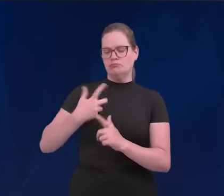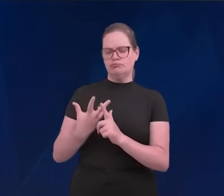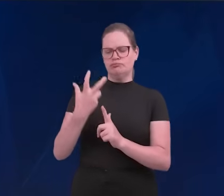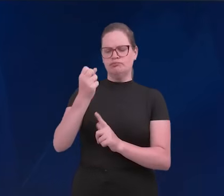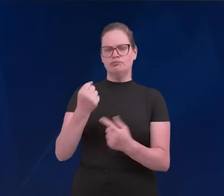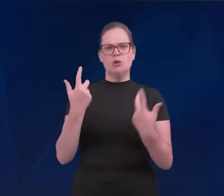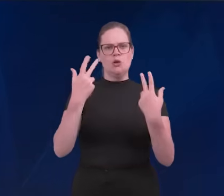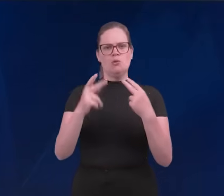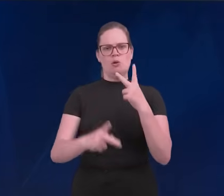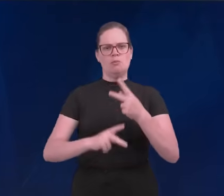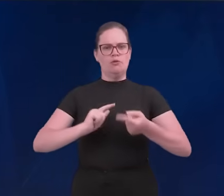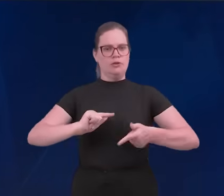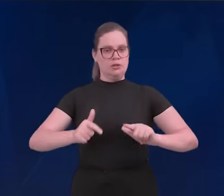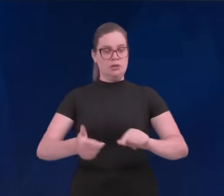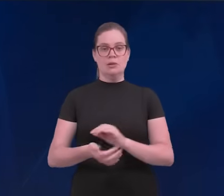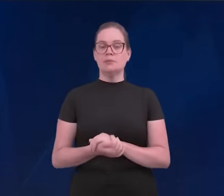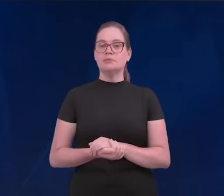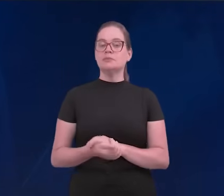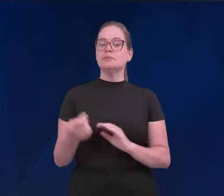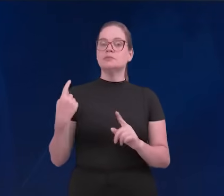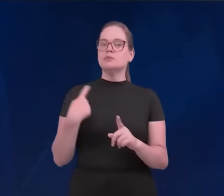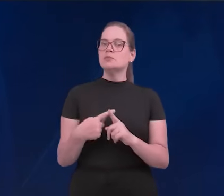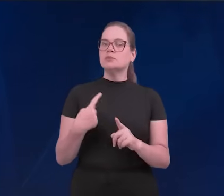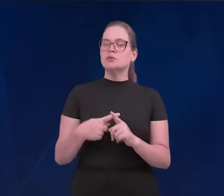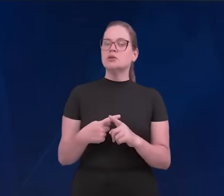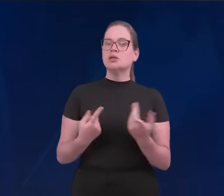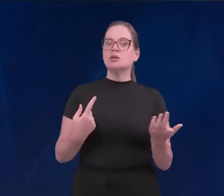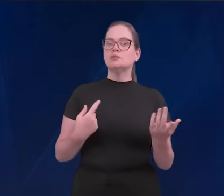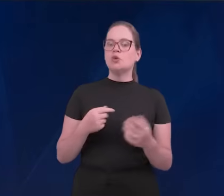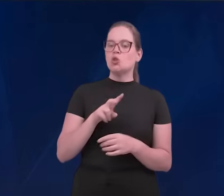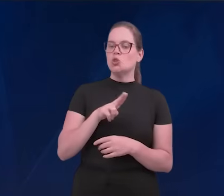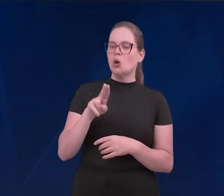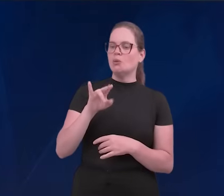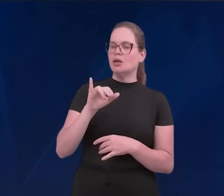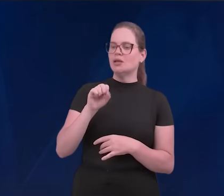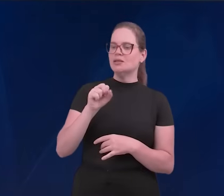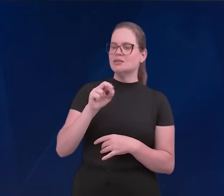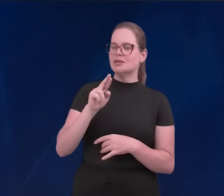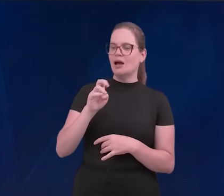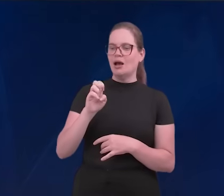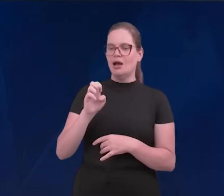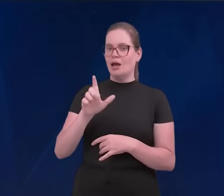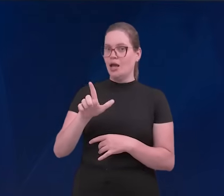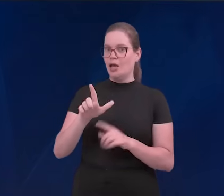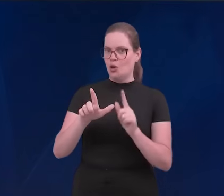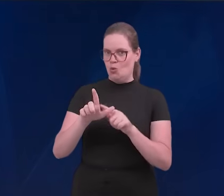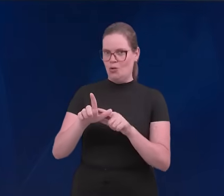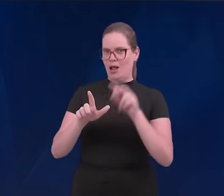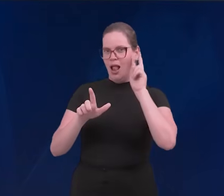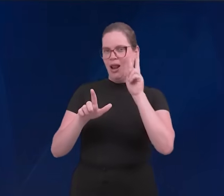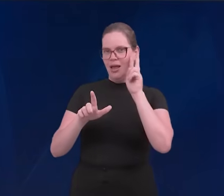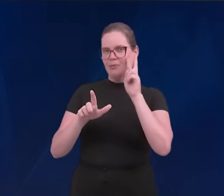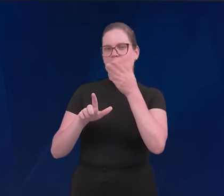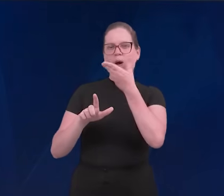Israel. Aliás, o nome Israel, que foi dado a